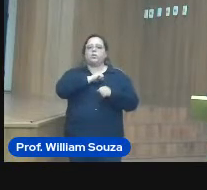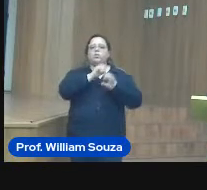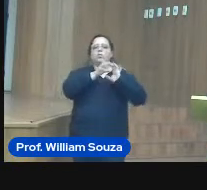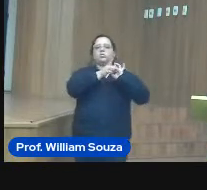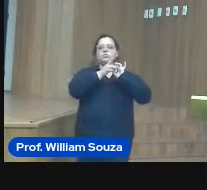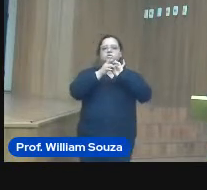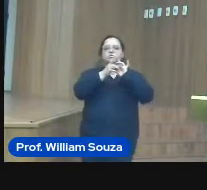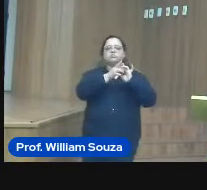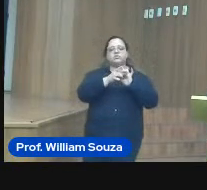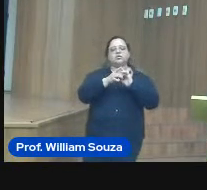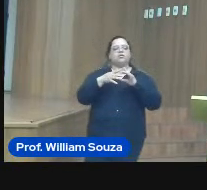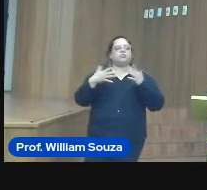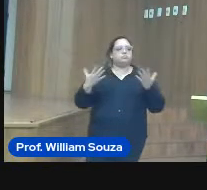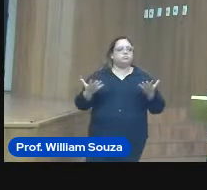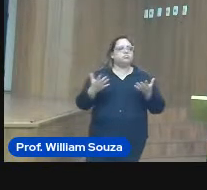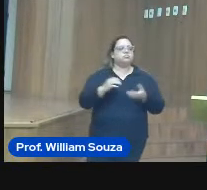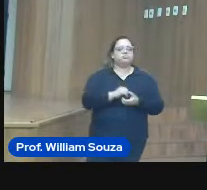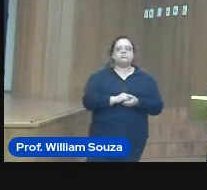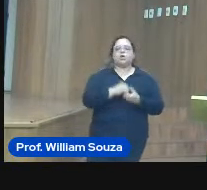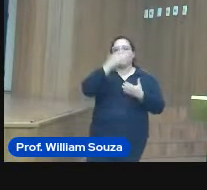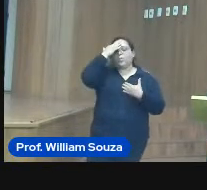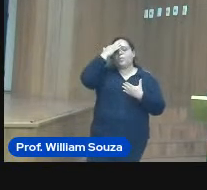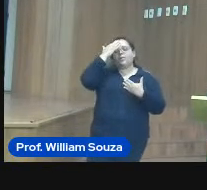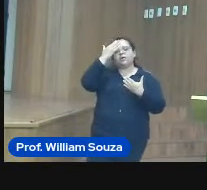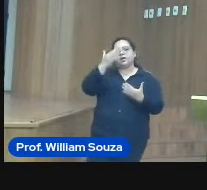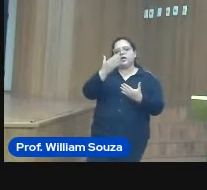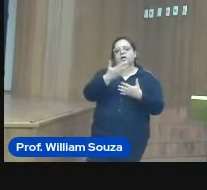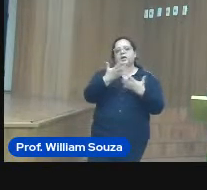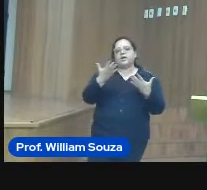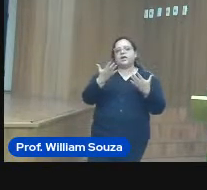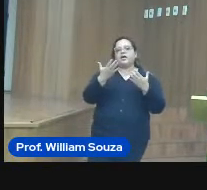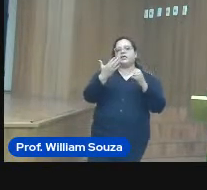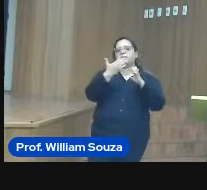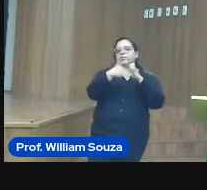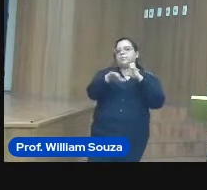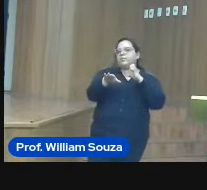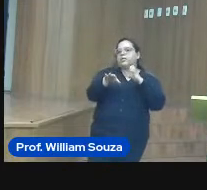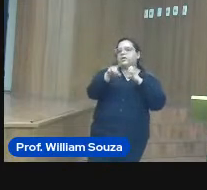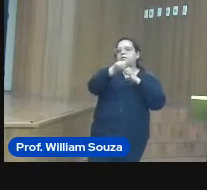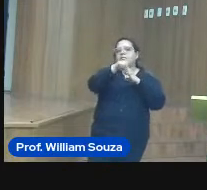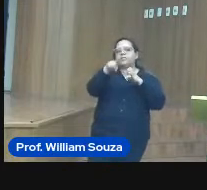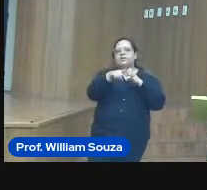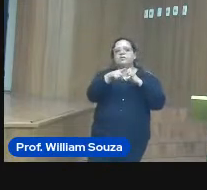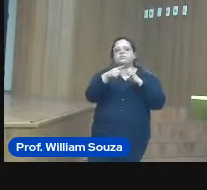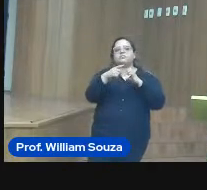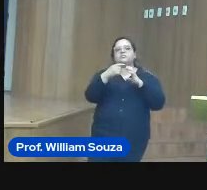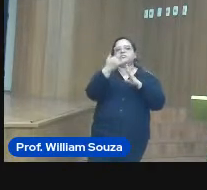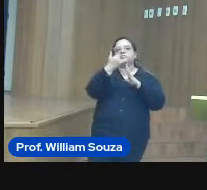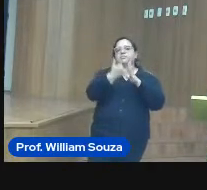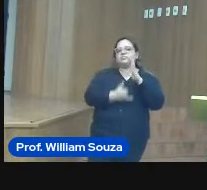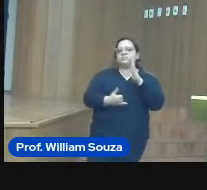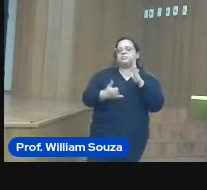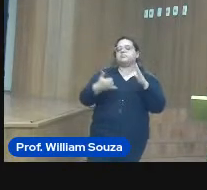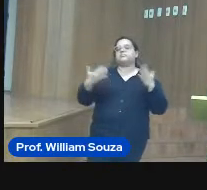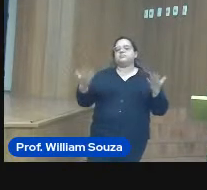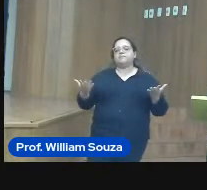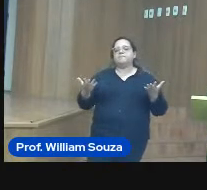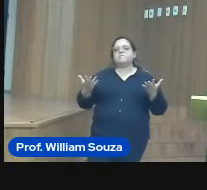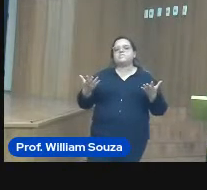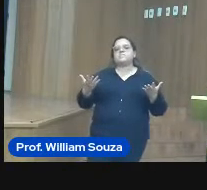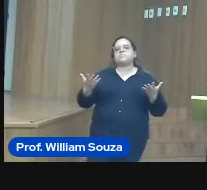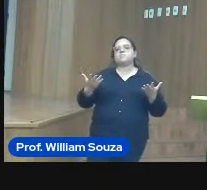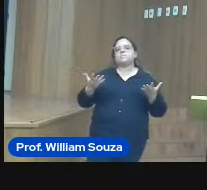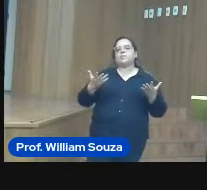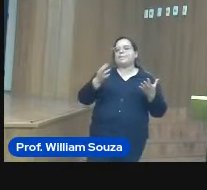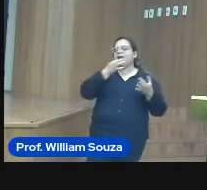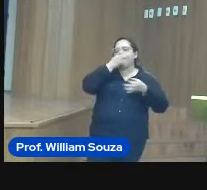E é isso. Muito obrigado, esse é meu e-mail. Se vocês quiserem me escrever para elogiar, para